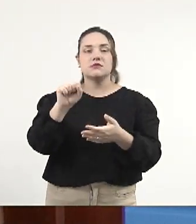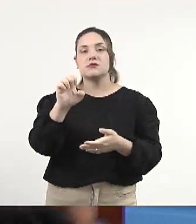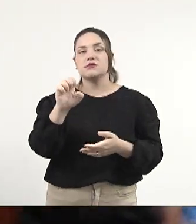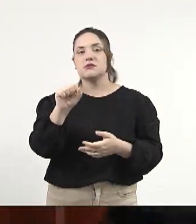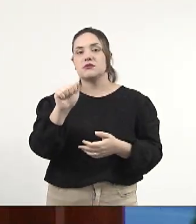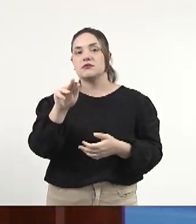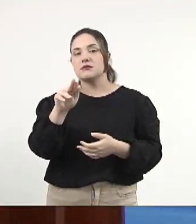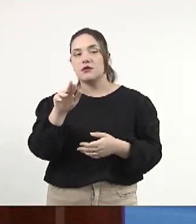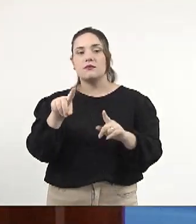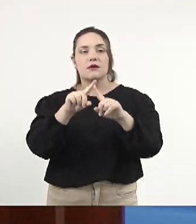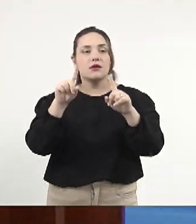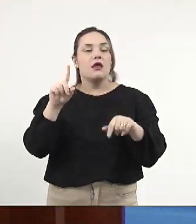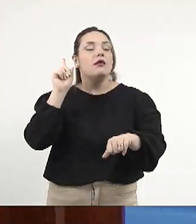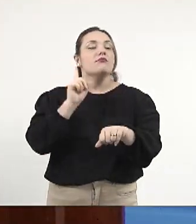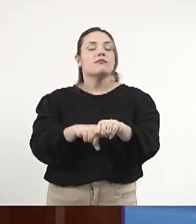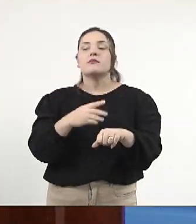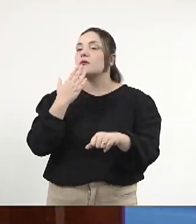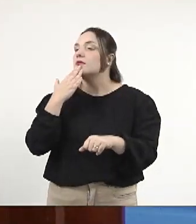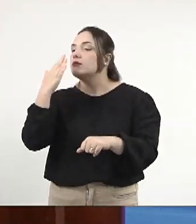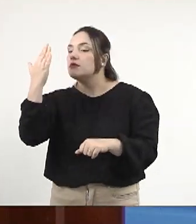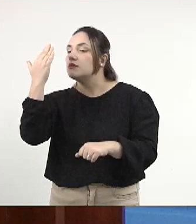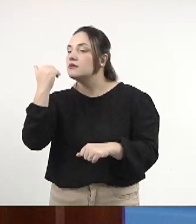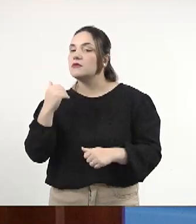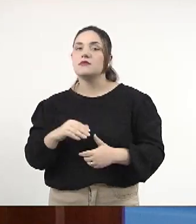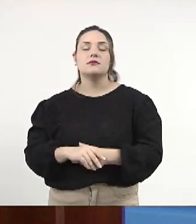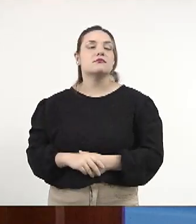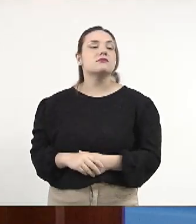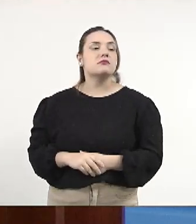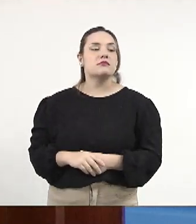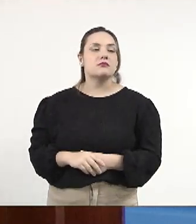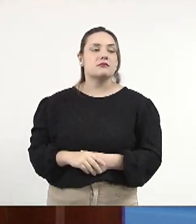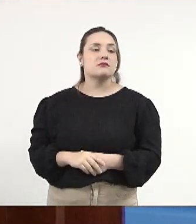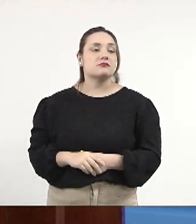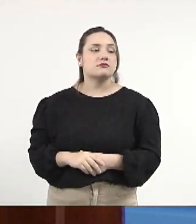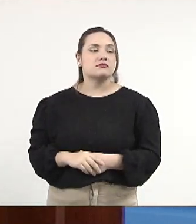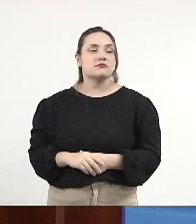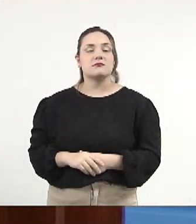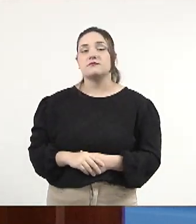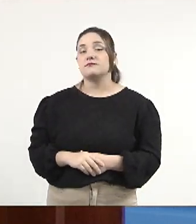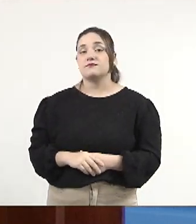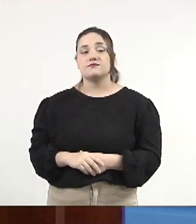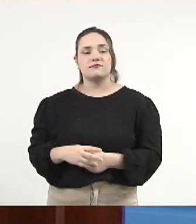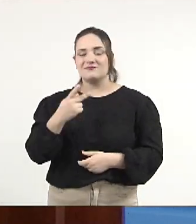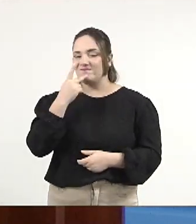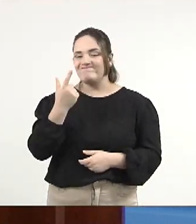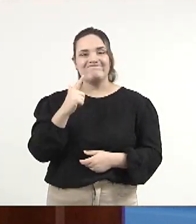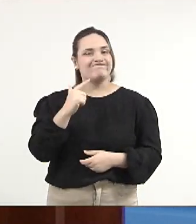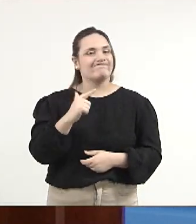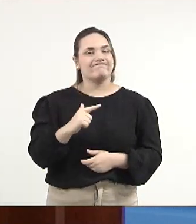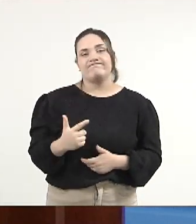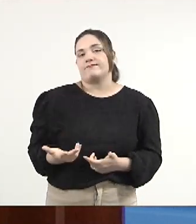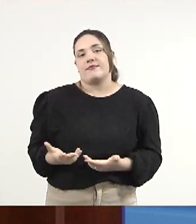quando chegam lá para buscar um alimento, elas escutam: está em falta.